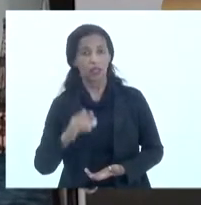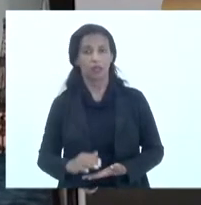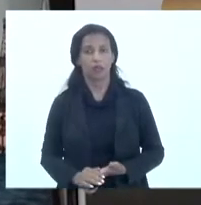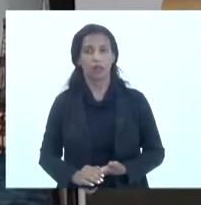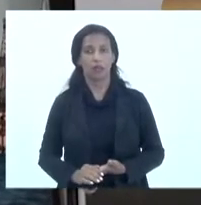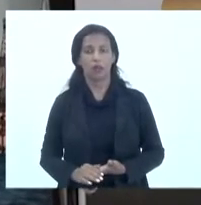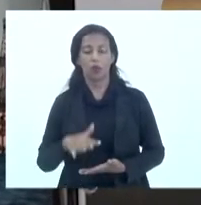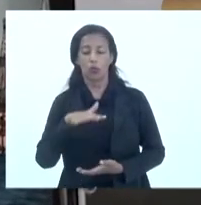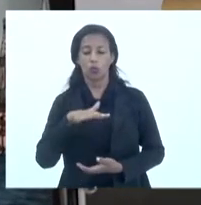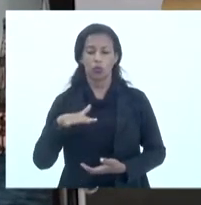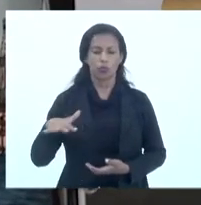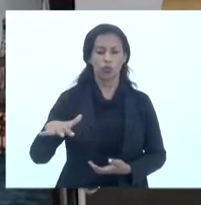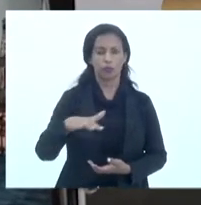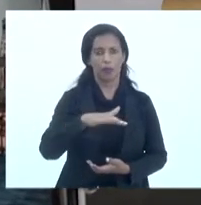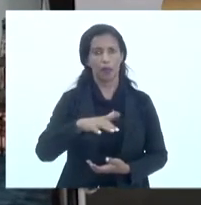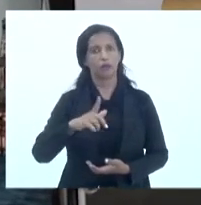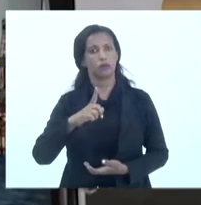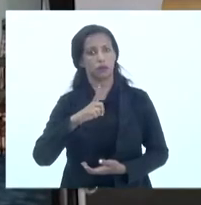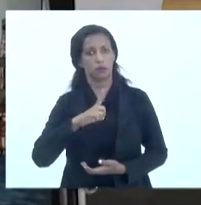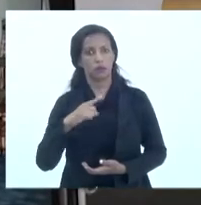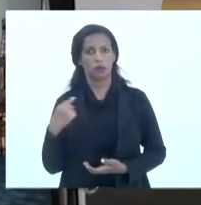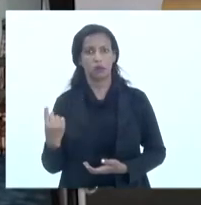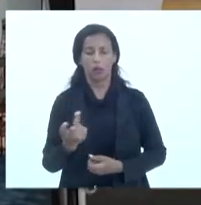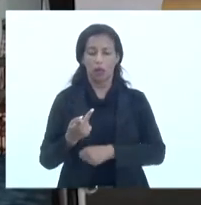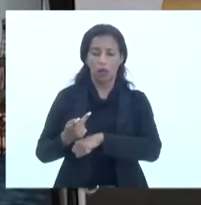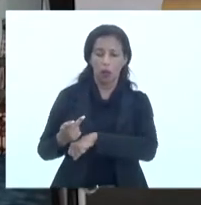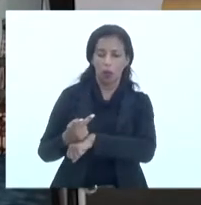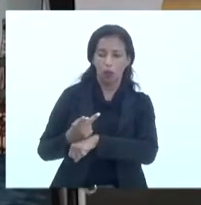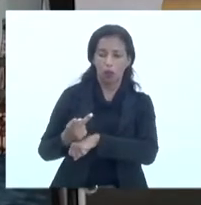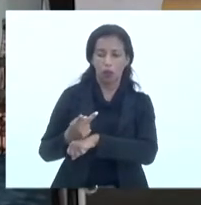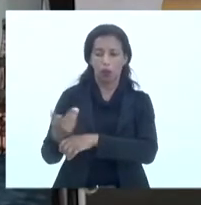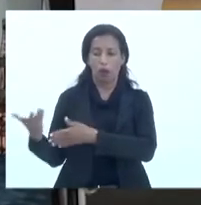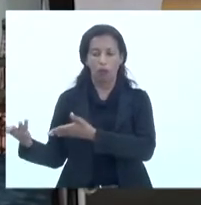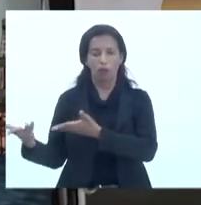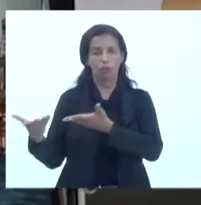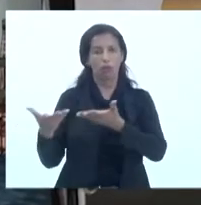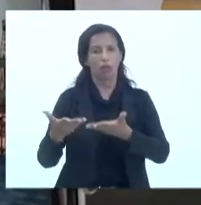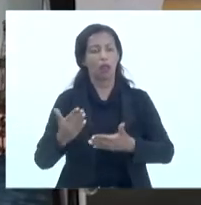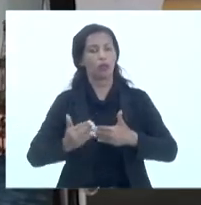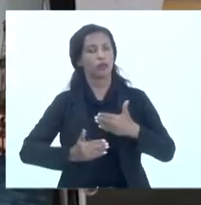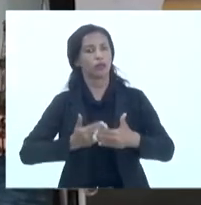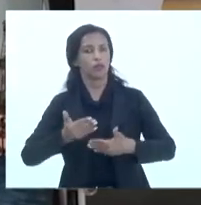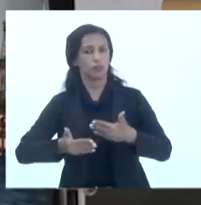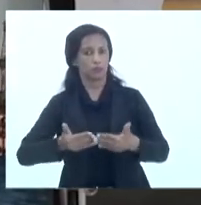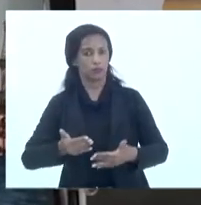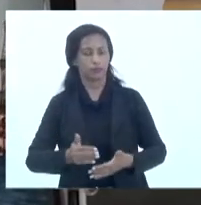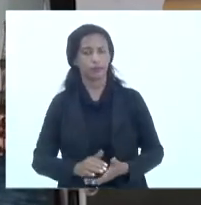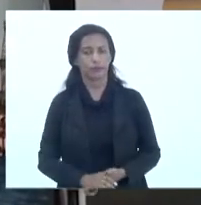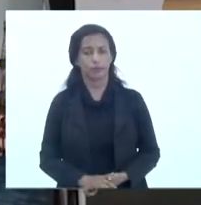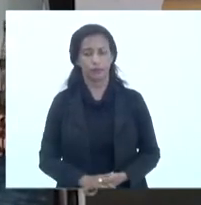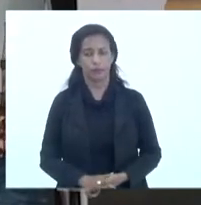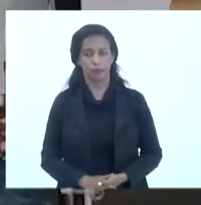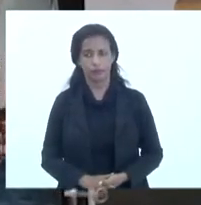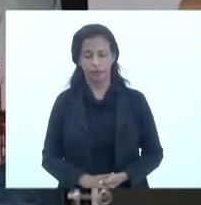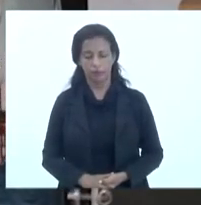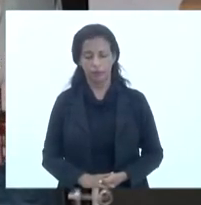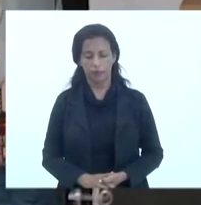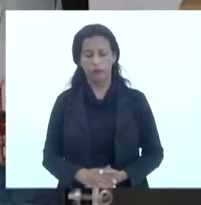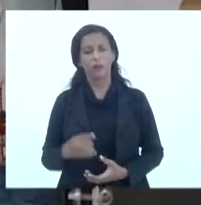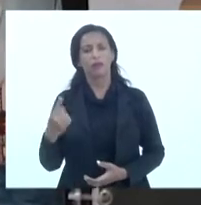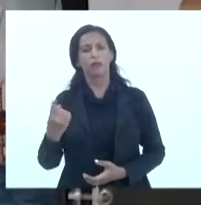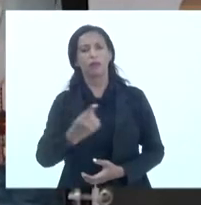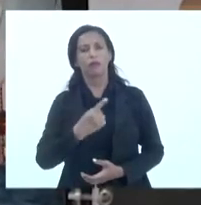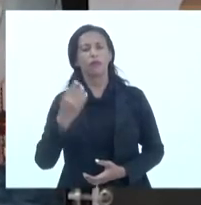o espaço que nós temos na busca de trazer exatamente esse desenvolvimento. A gente entende,